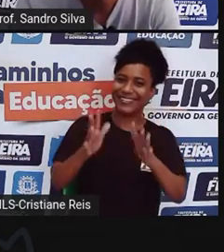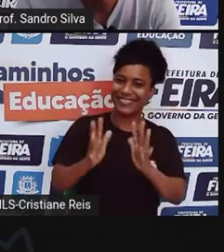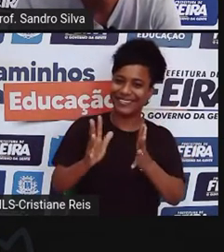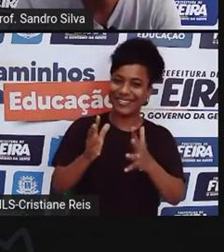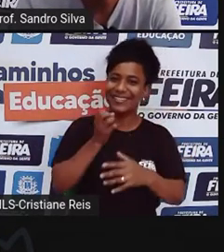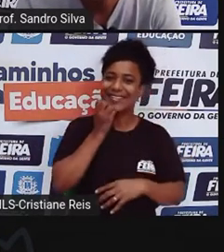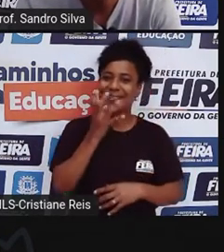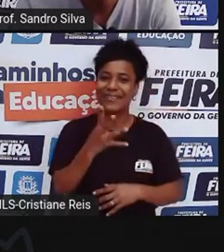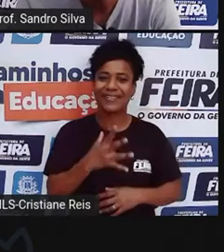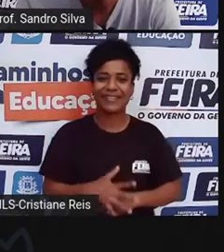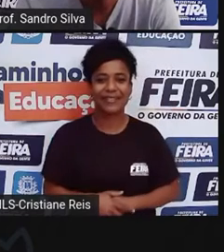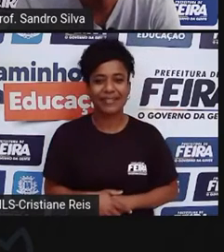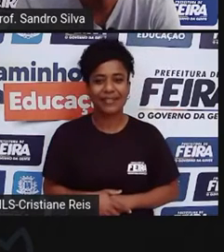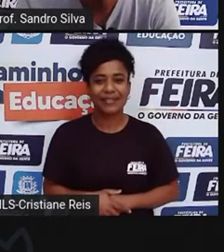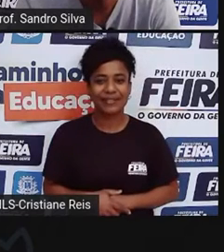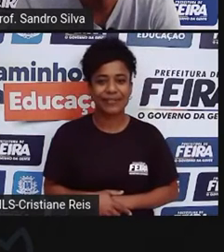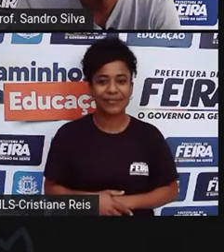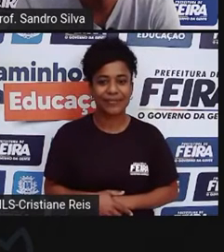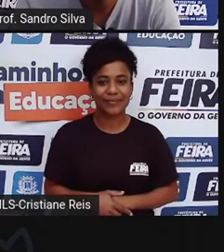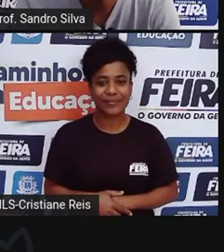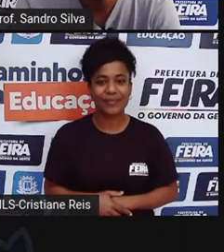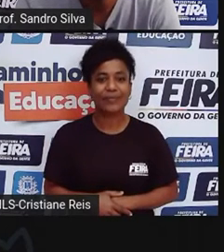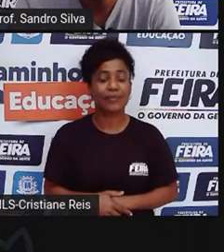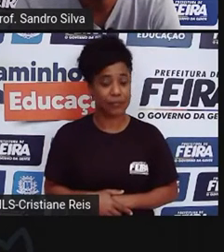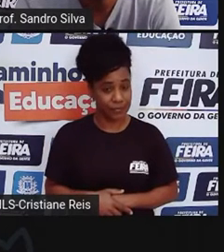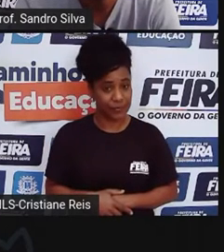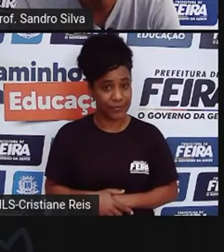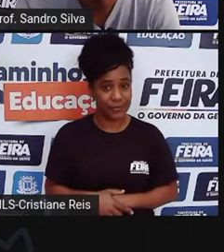surge. Todo estilo musical...